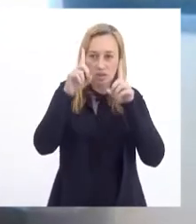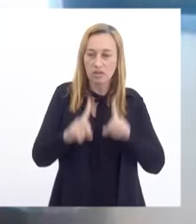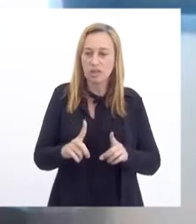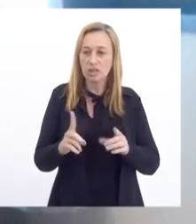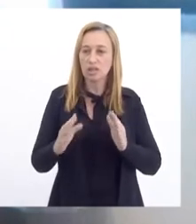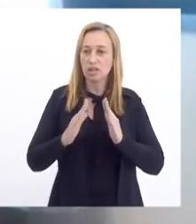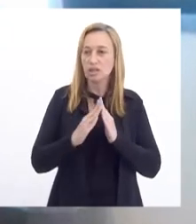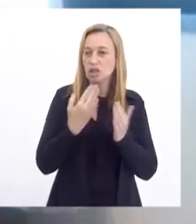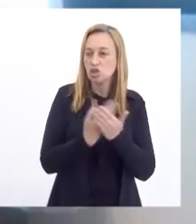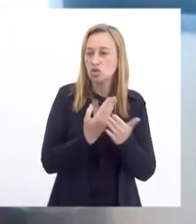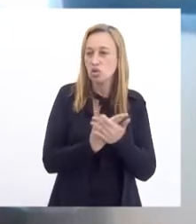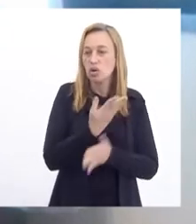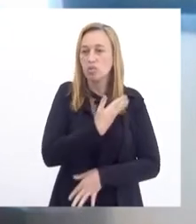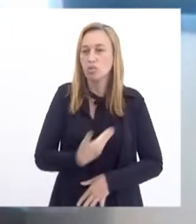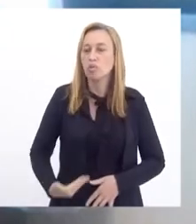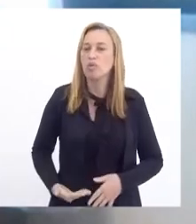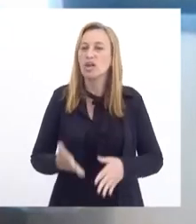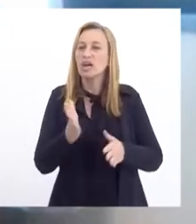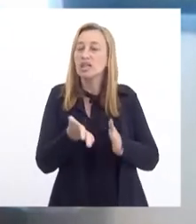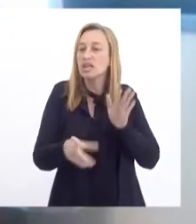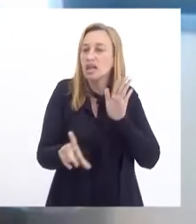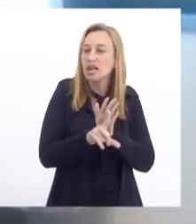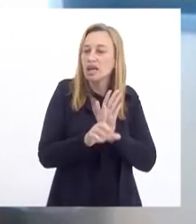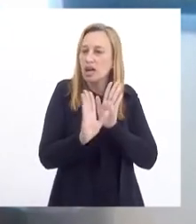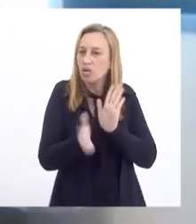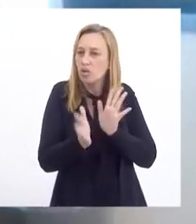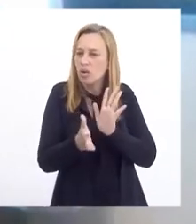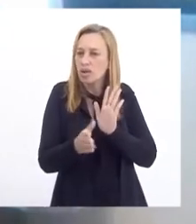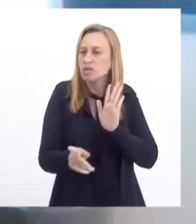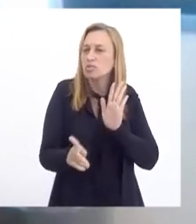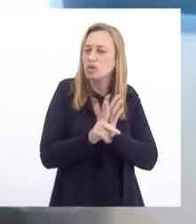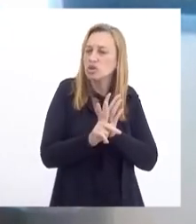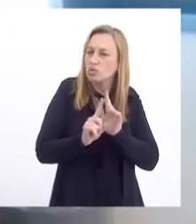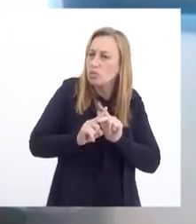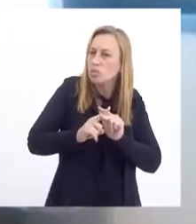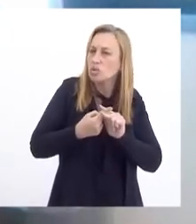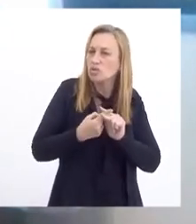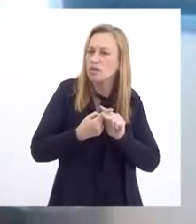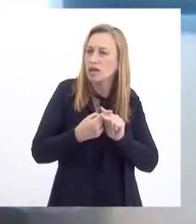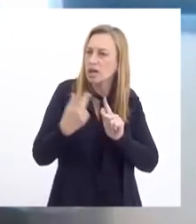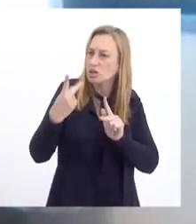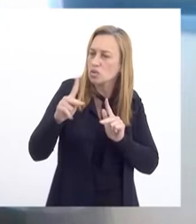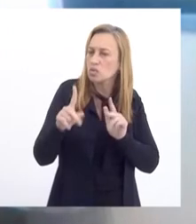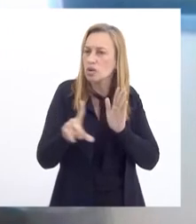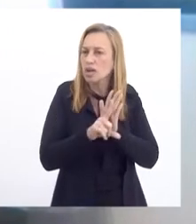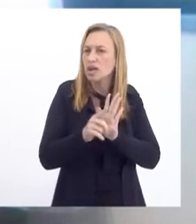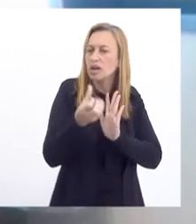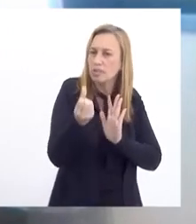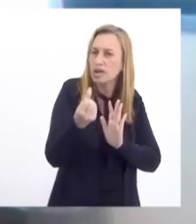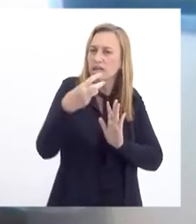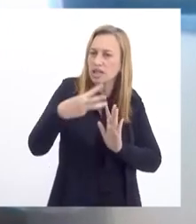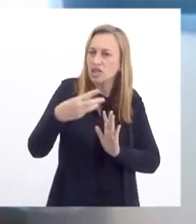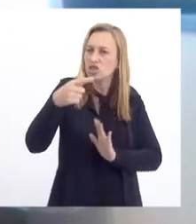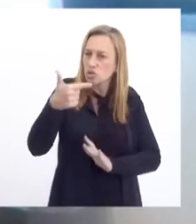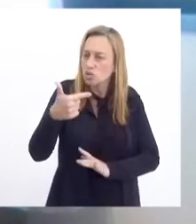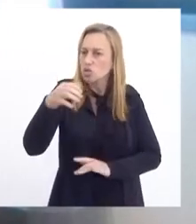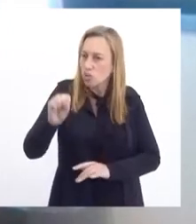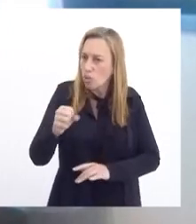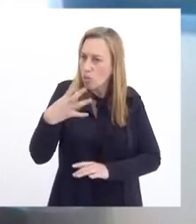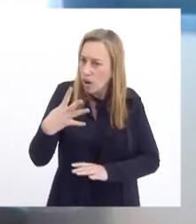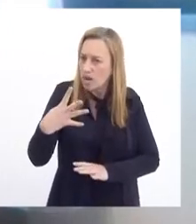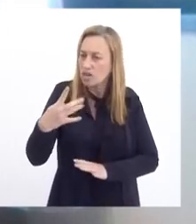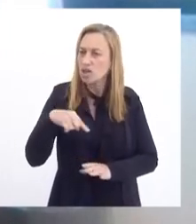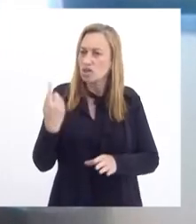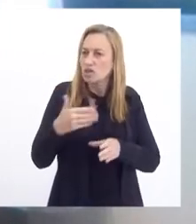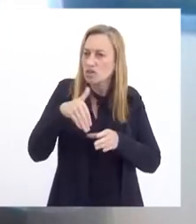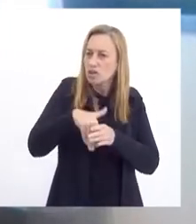Essa lei agora, esse projeto deveria modificar a vossa lei, 6324, que nós todos